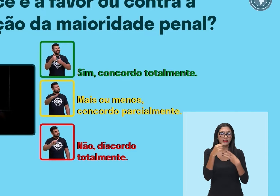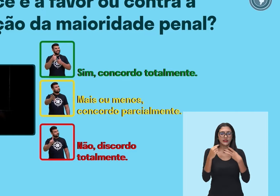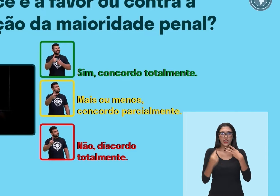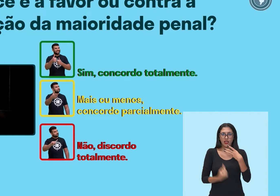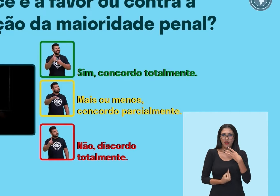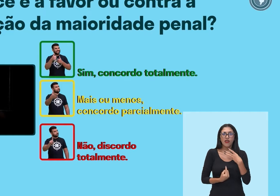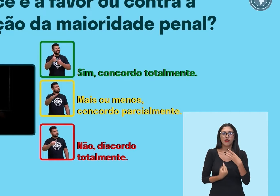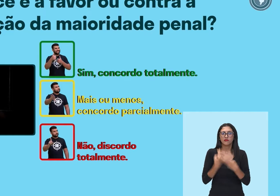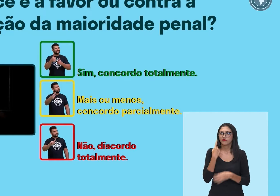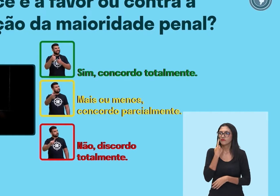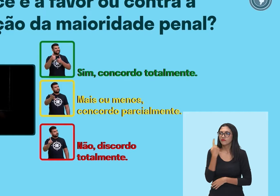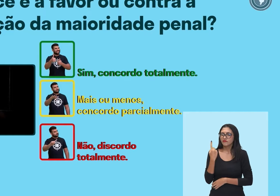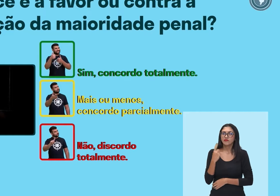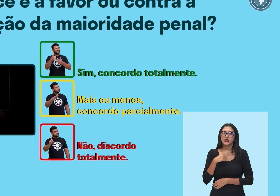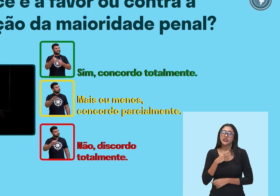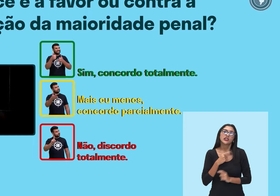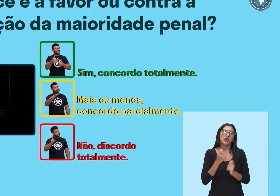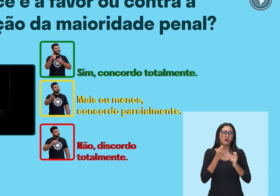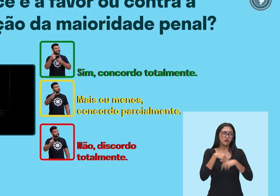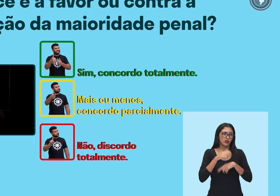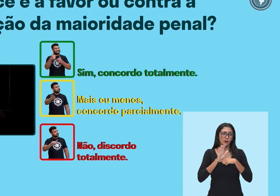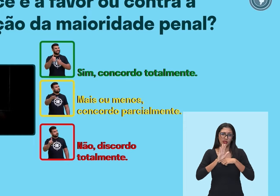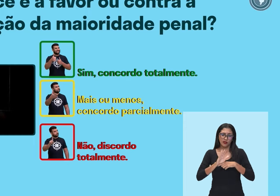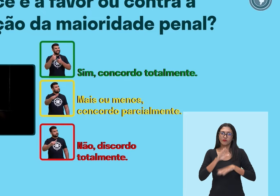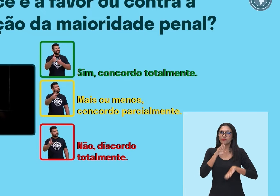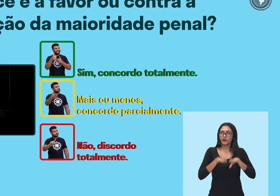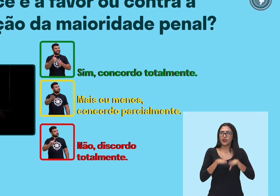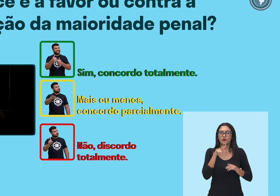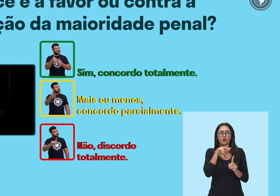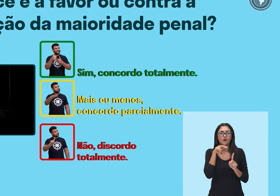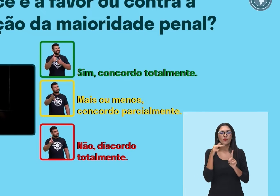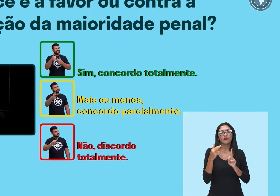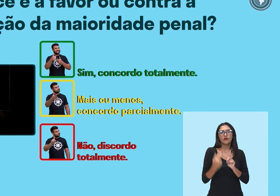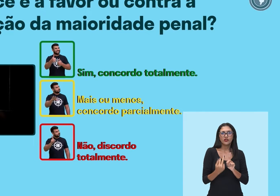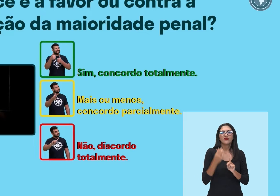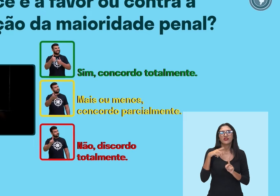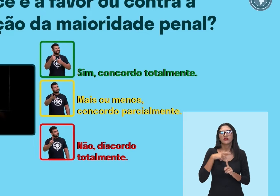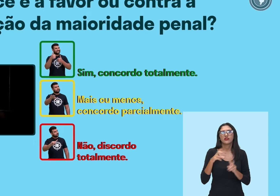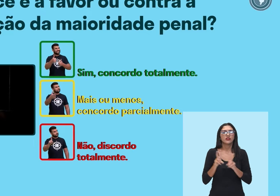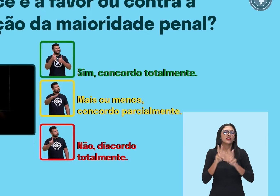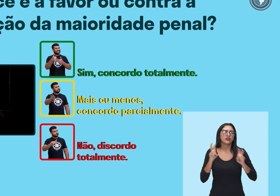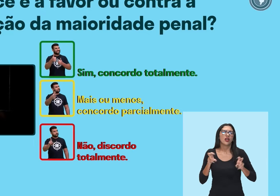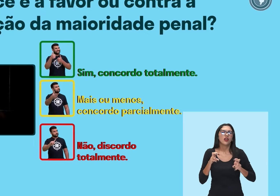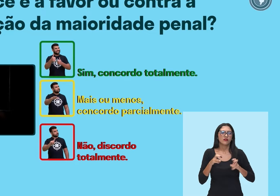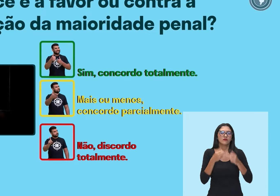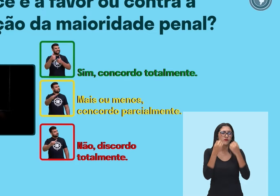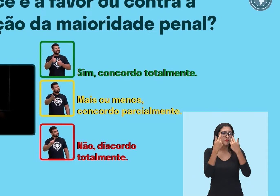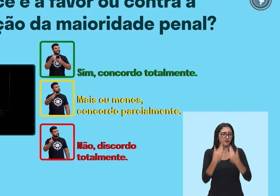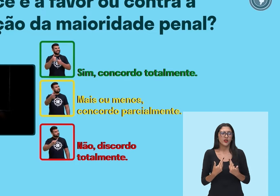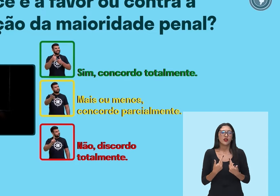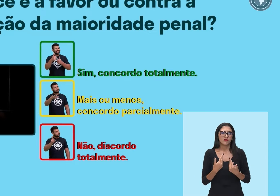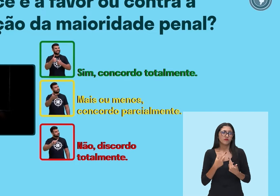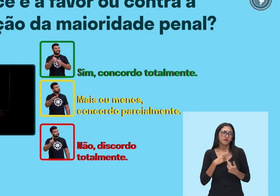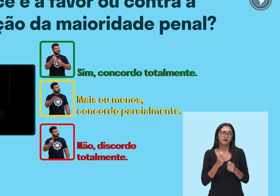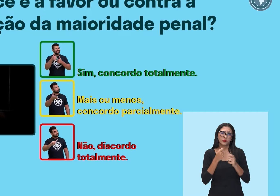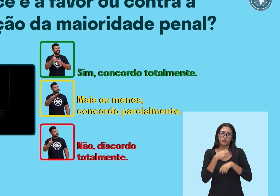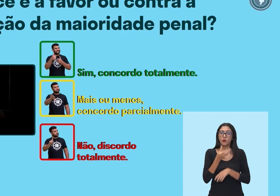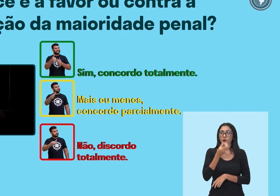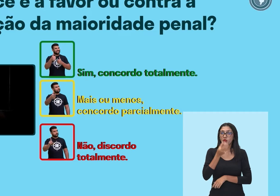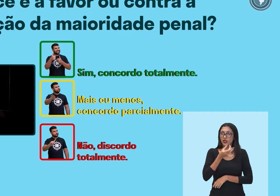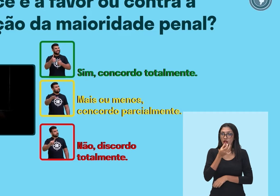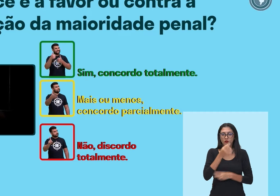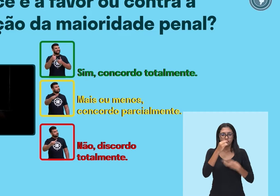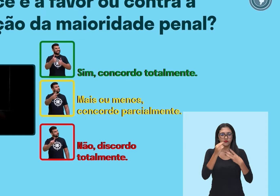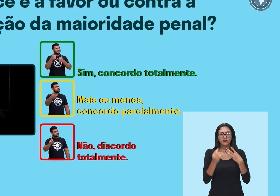pode assumir apresentando um ponto de vista em relação a esta questão, a este tema, certo? Então